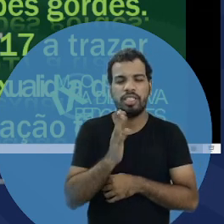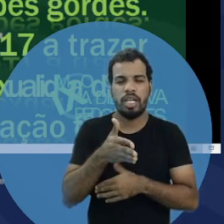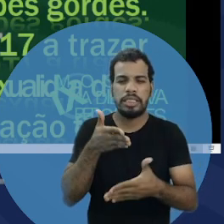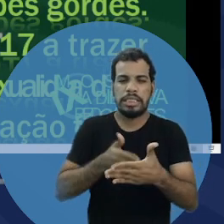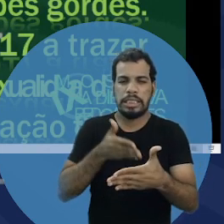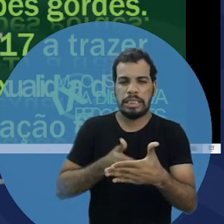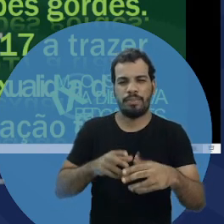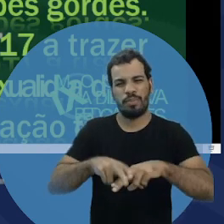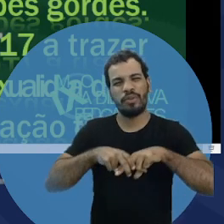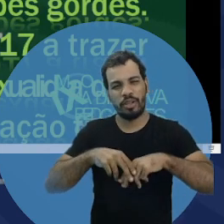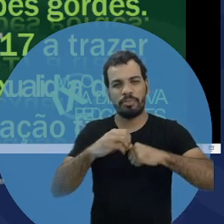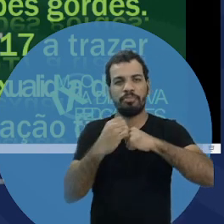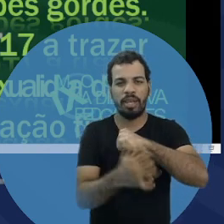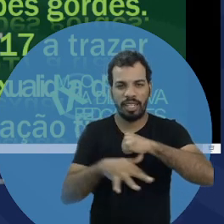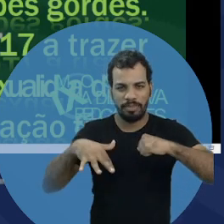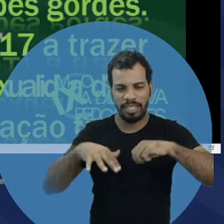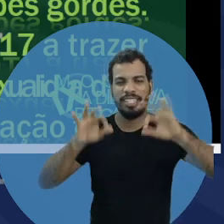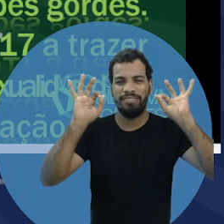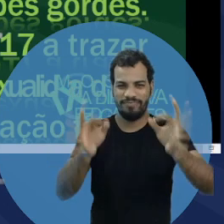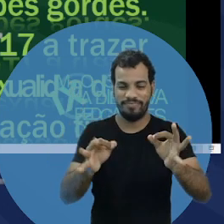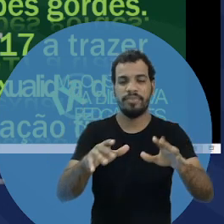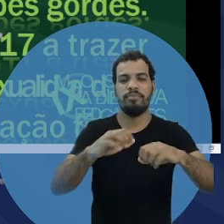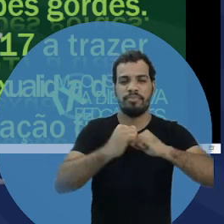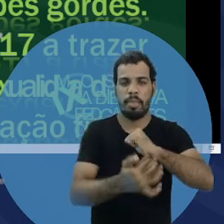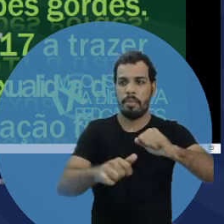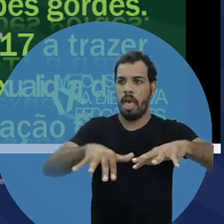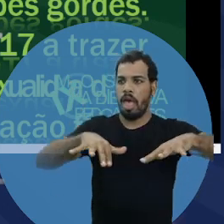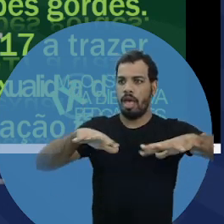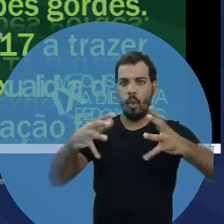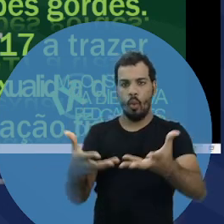pandemia, né, nós voltamos às aulas,